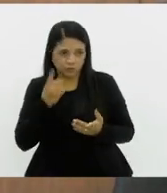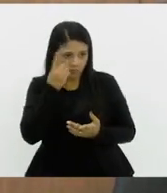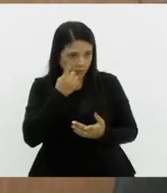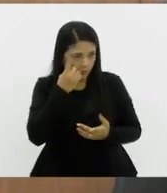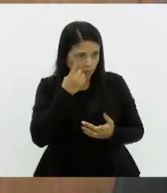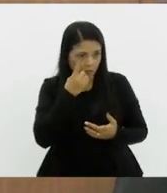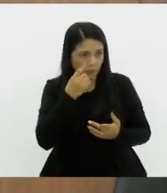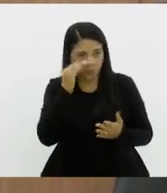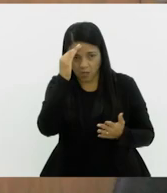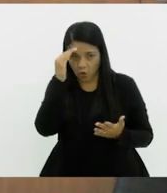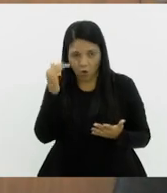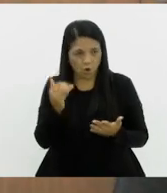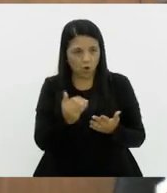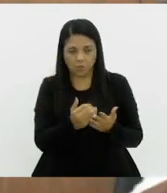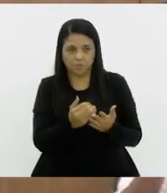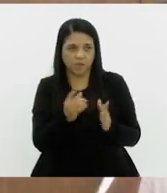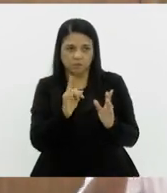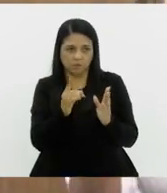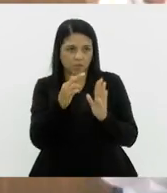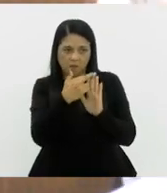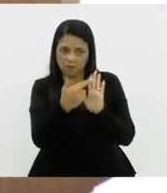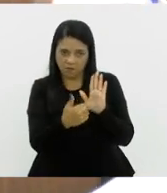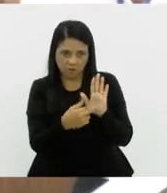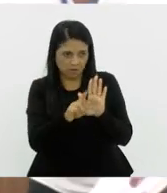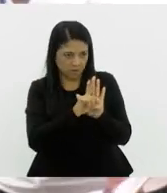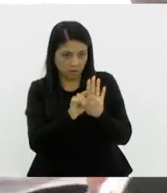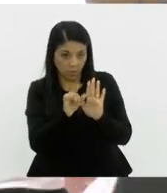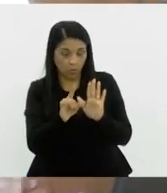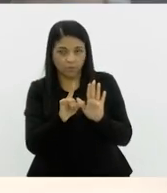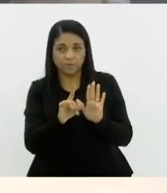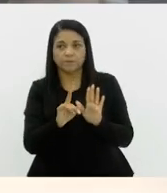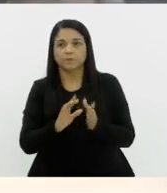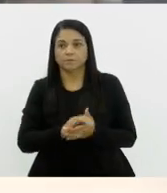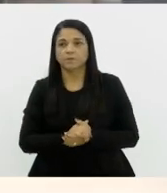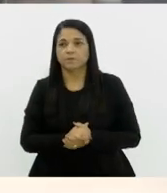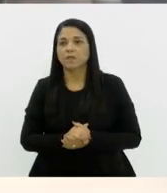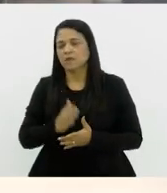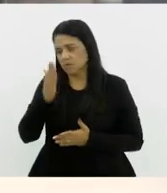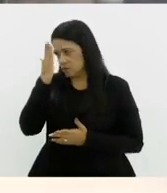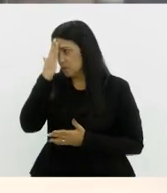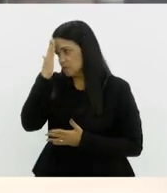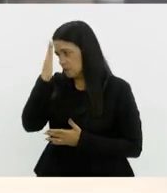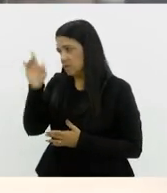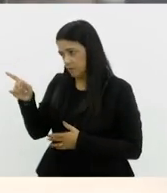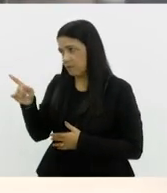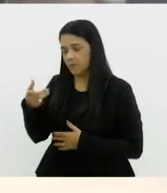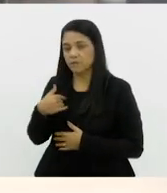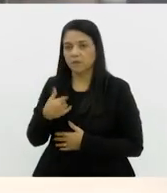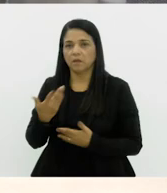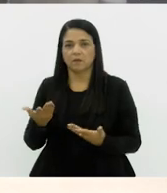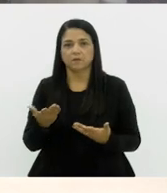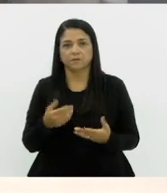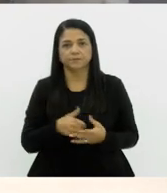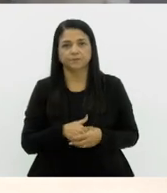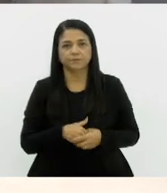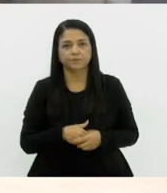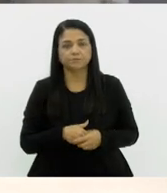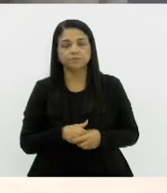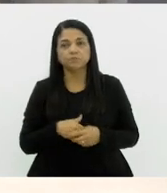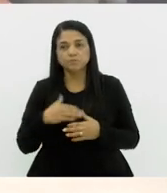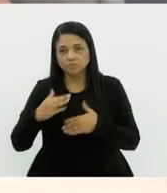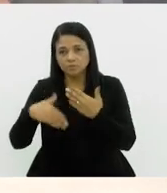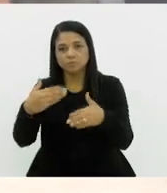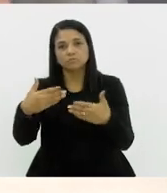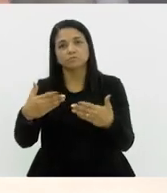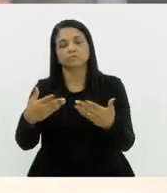há um descumprimento da legislação. Sim, sim, sim, é porque não assim é. Não há determinação. Não, eu bem sei disso. Mas, havendo esse avanço,